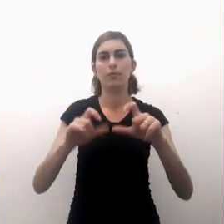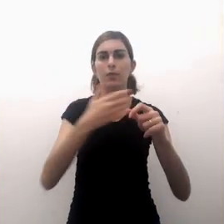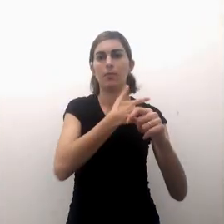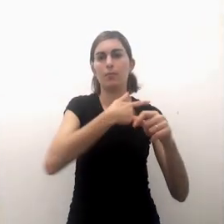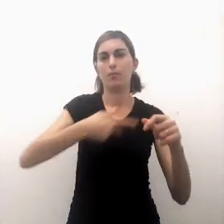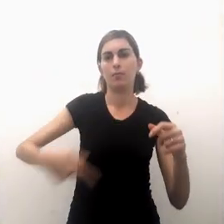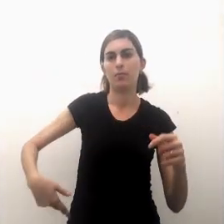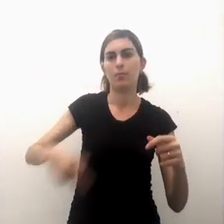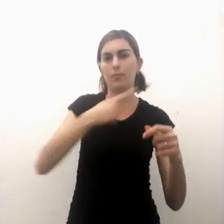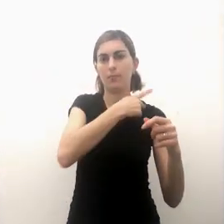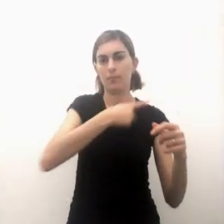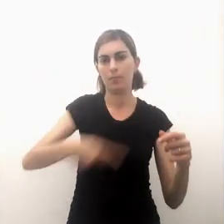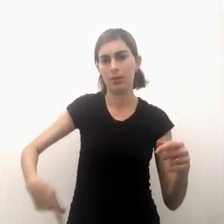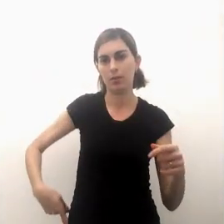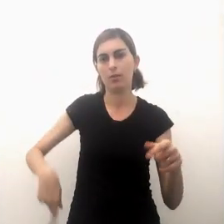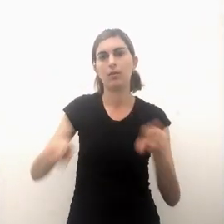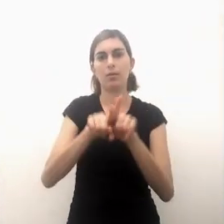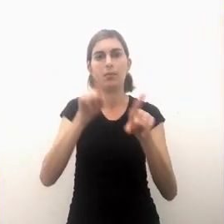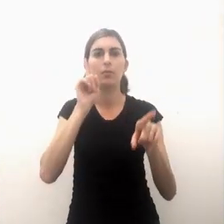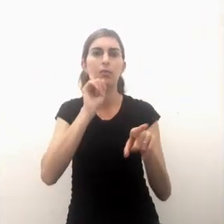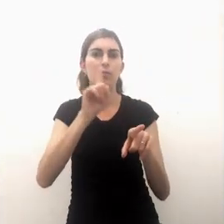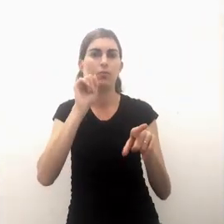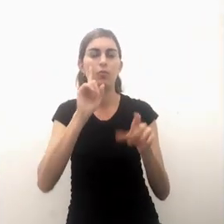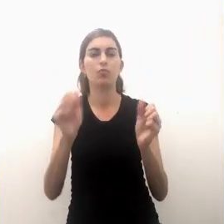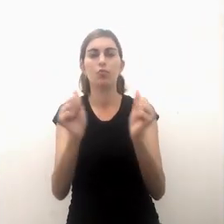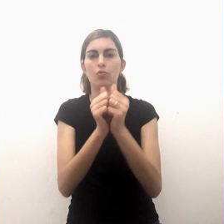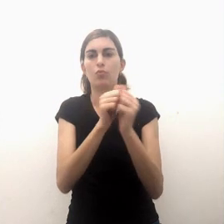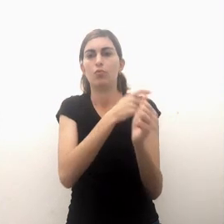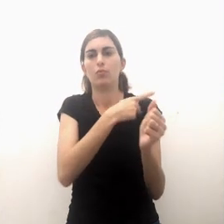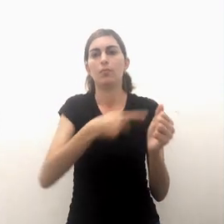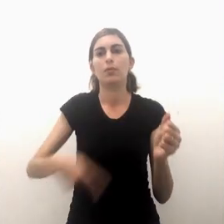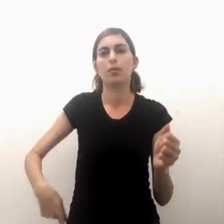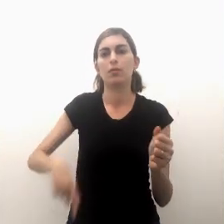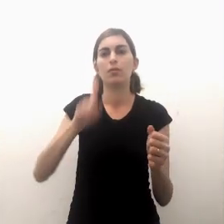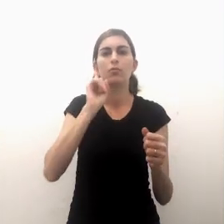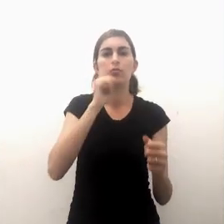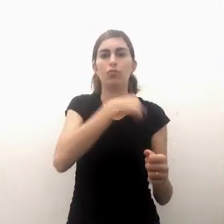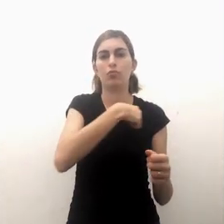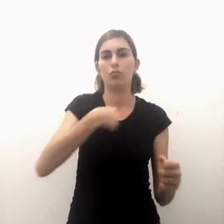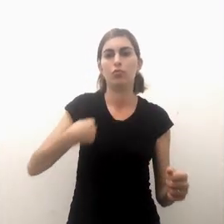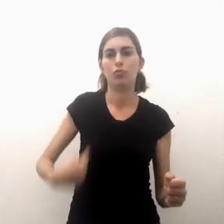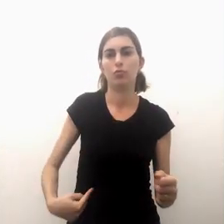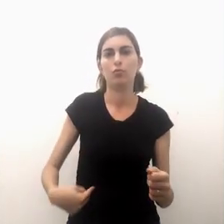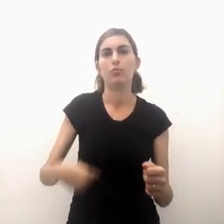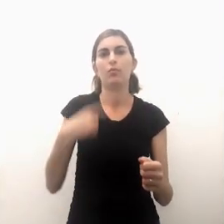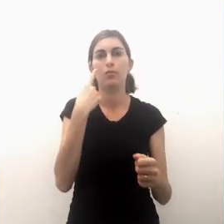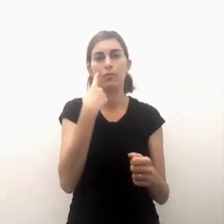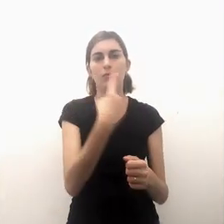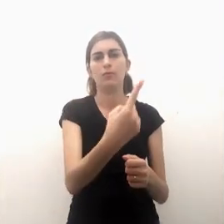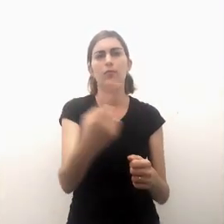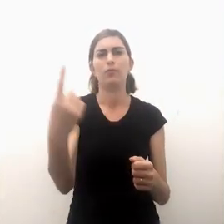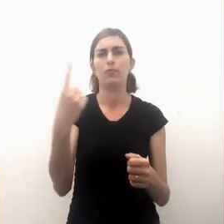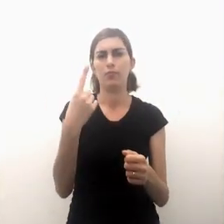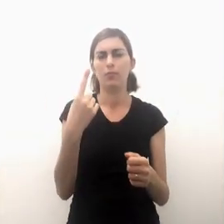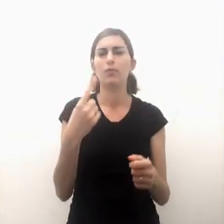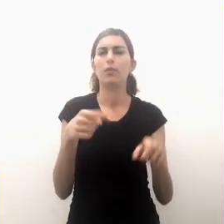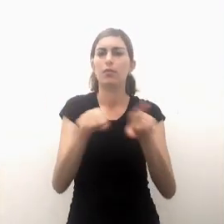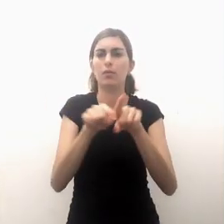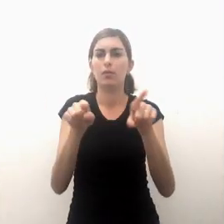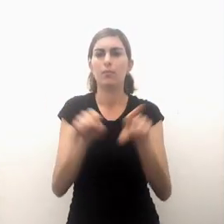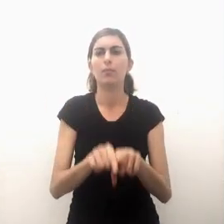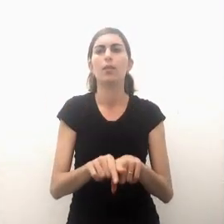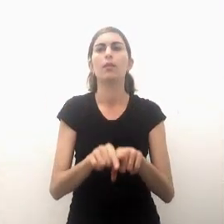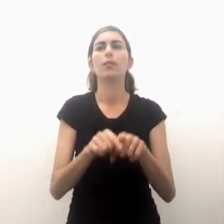imagem do presidente também americano com o presidente chinês, tá? Xi Jinping. Então vocês observam